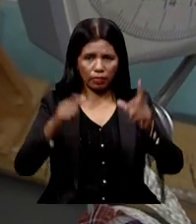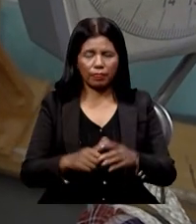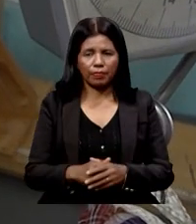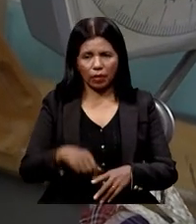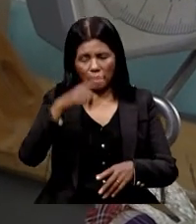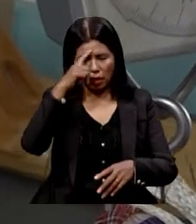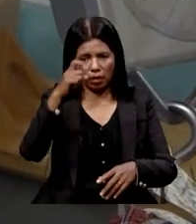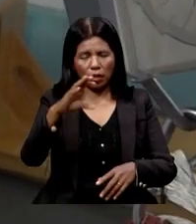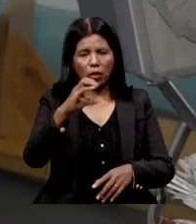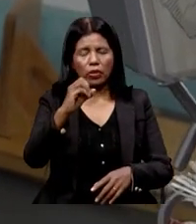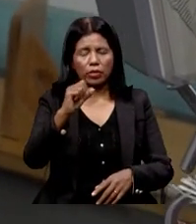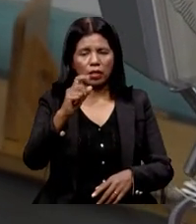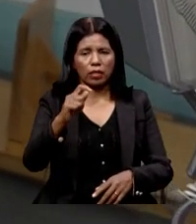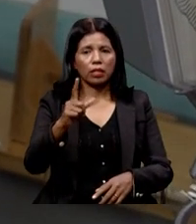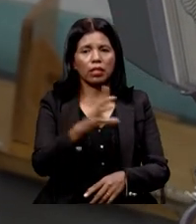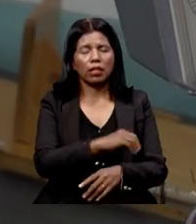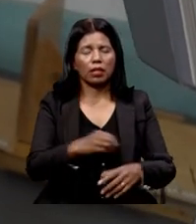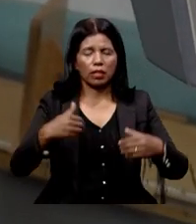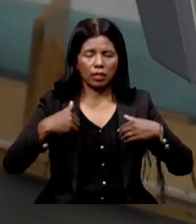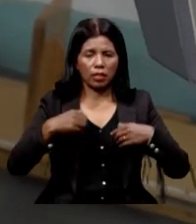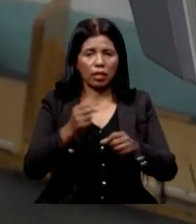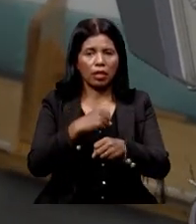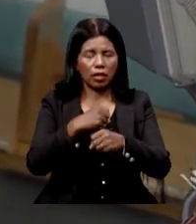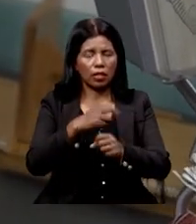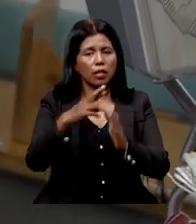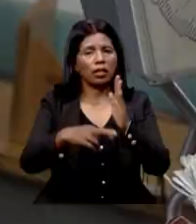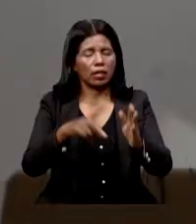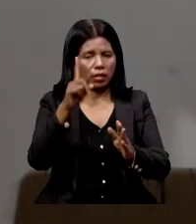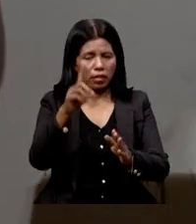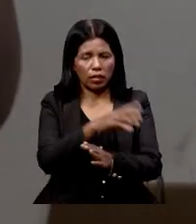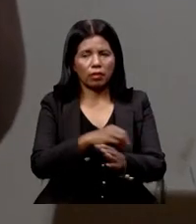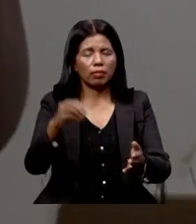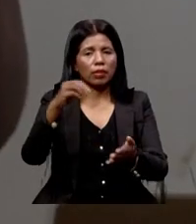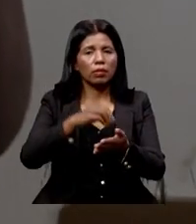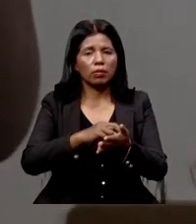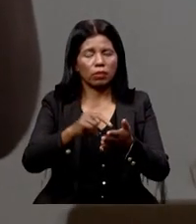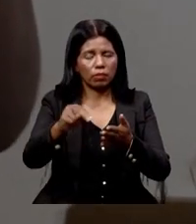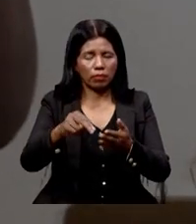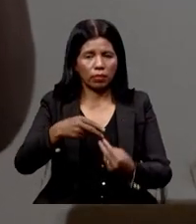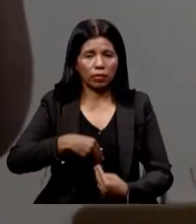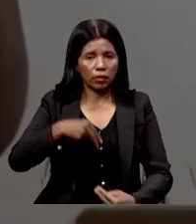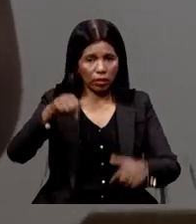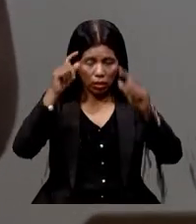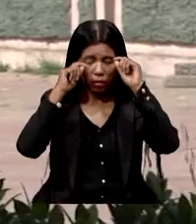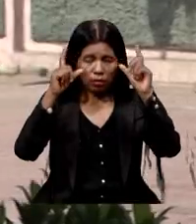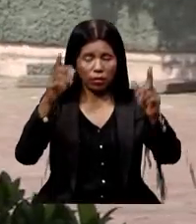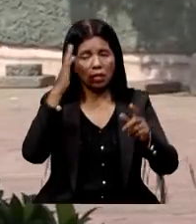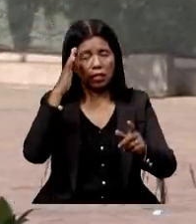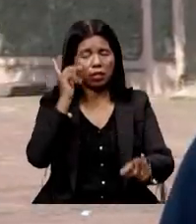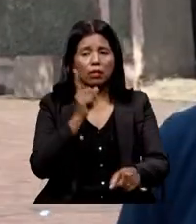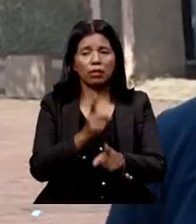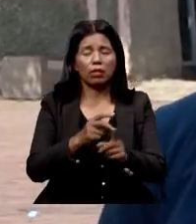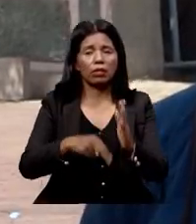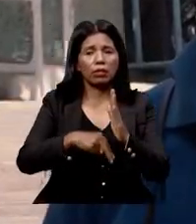é constantil se cria rasi metodologia ida atual survey ba número malnutrição iha Timor-Leste nune bele atene lolos